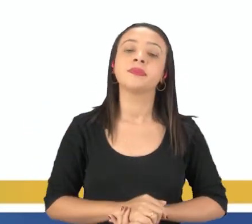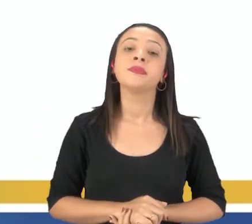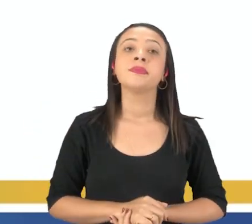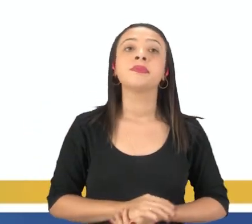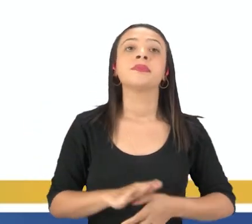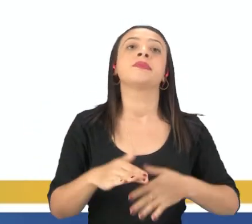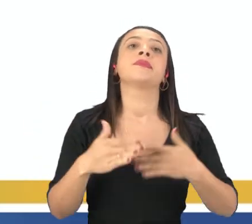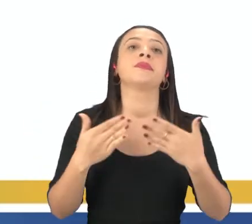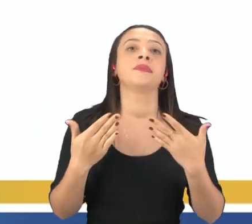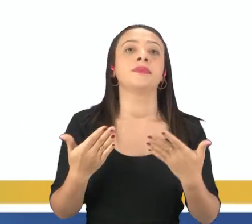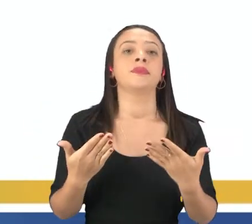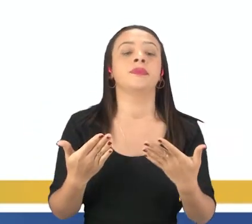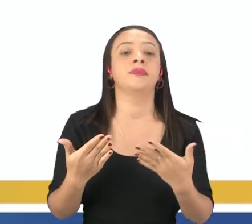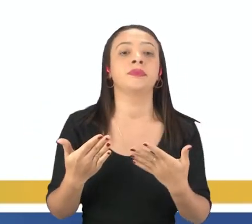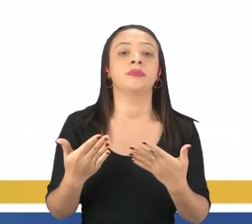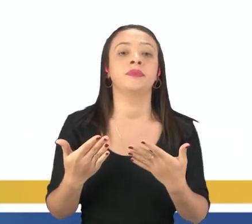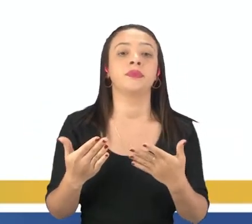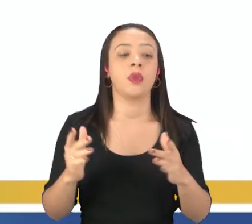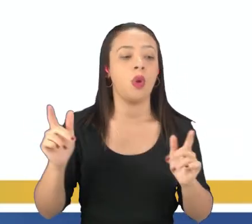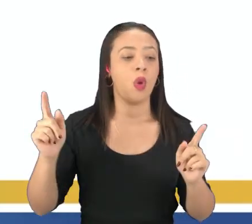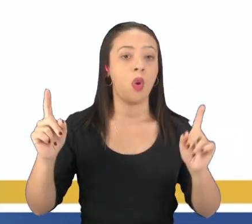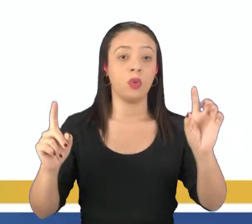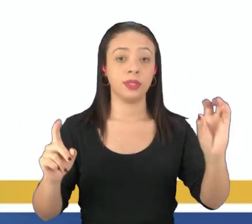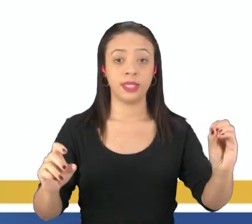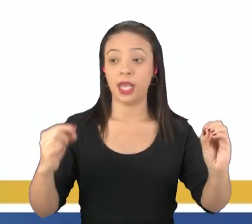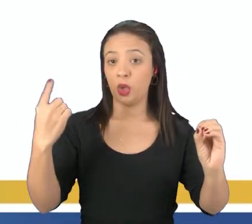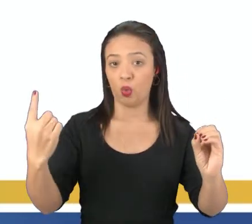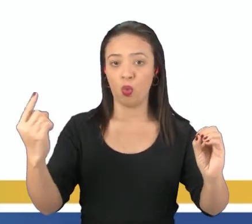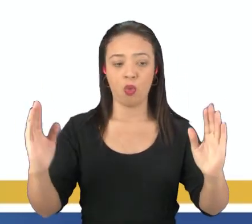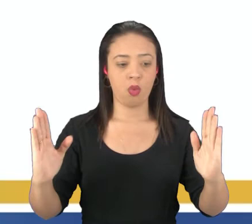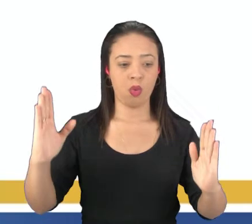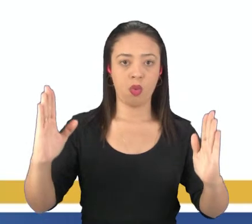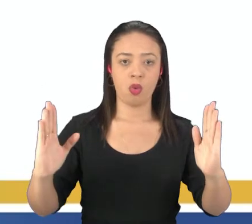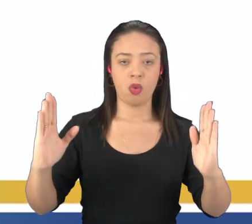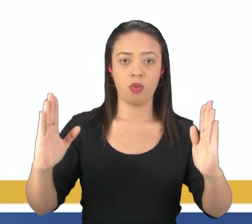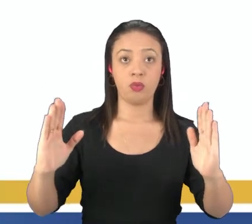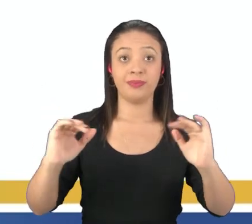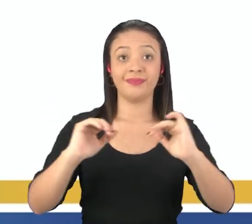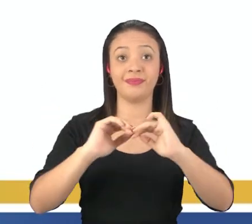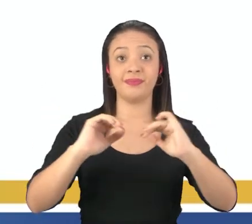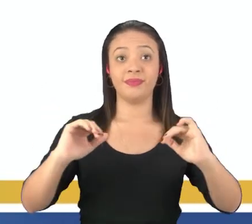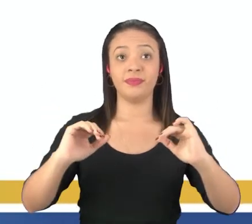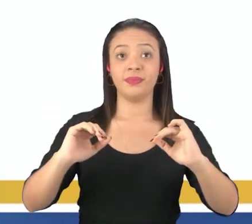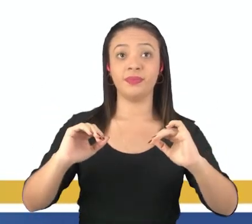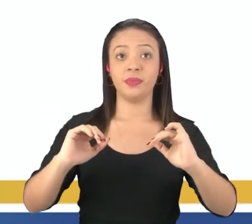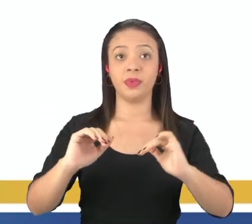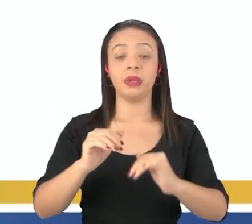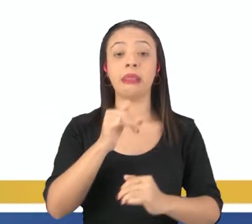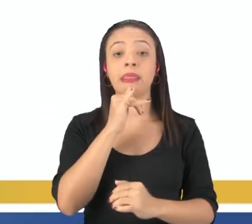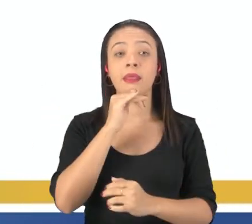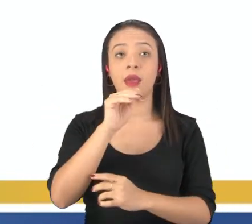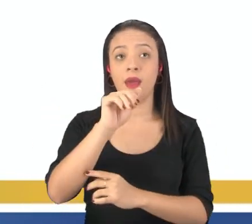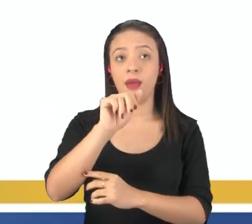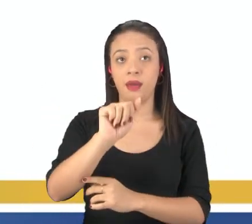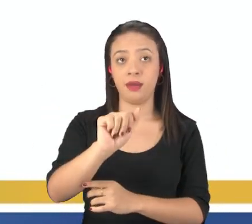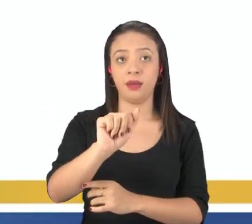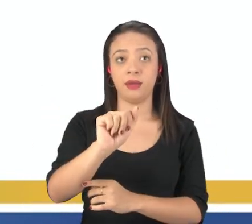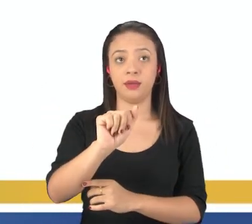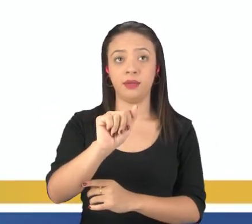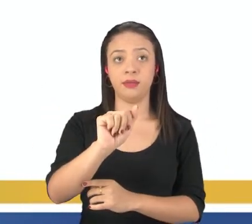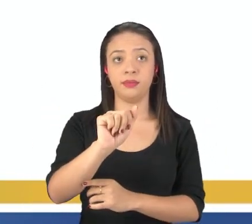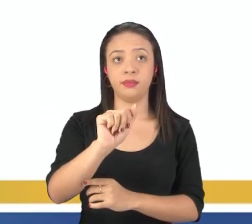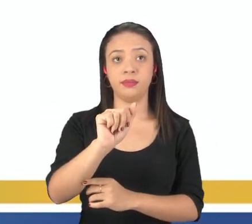então o nos intervalos entre o 0 eo 1 foi dividido aqui na letra A foi